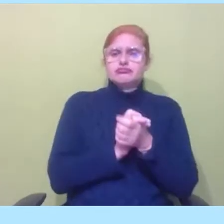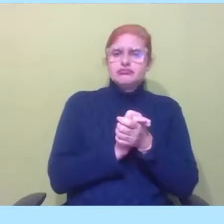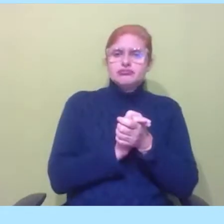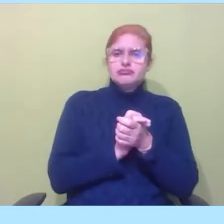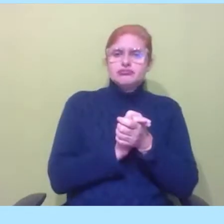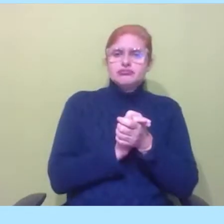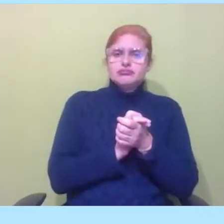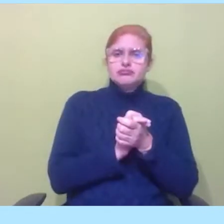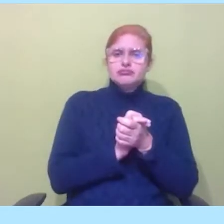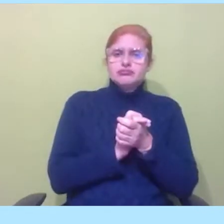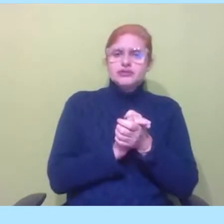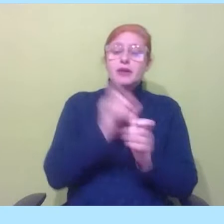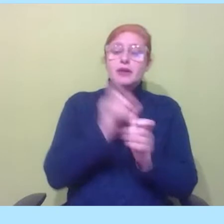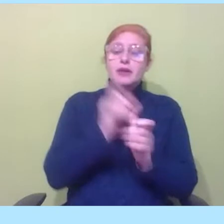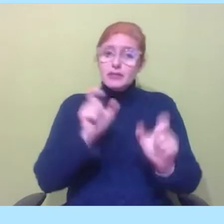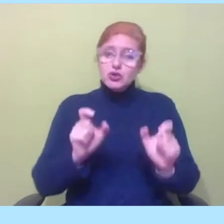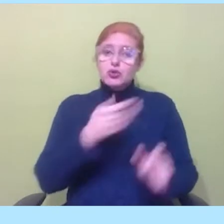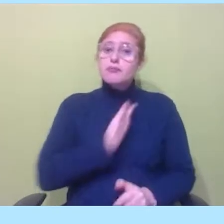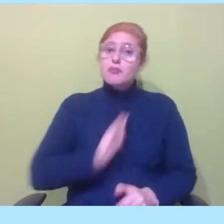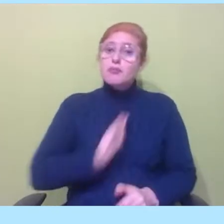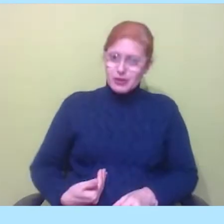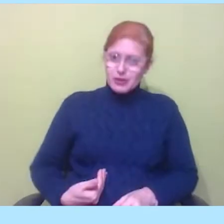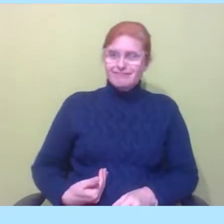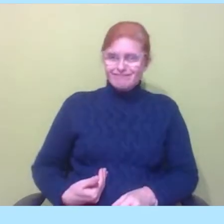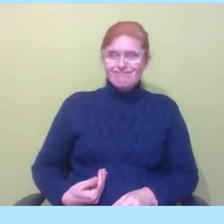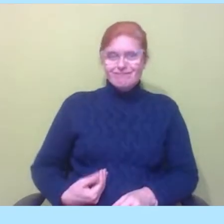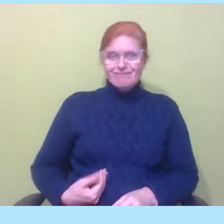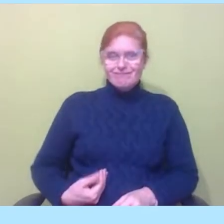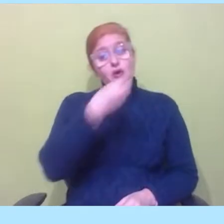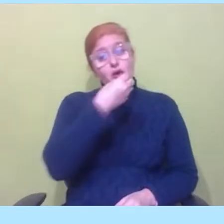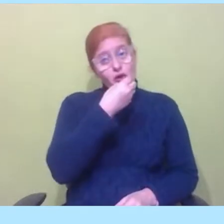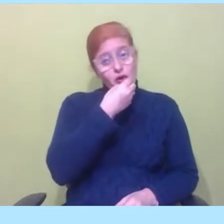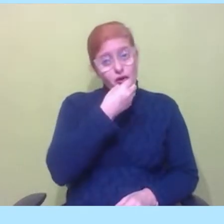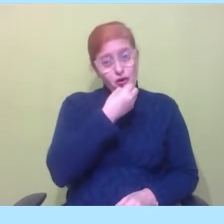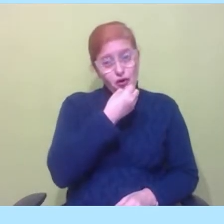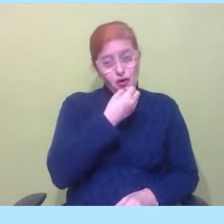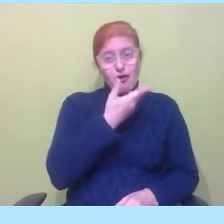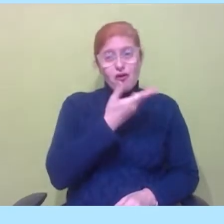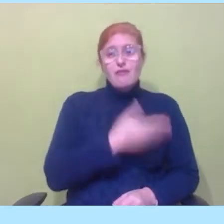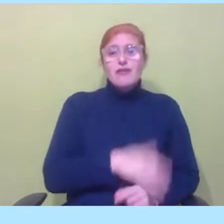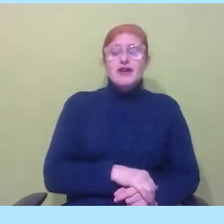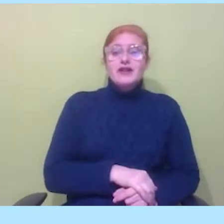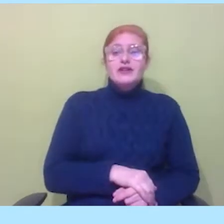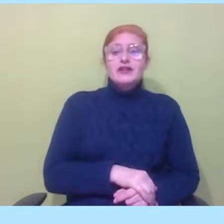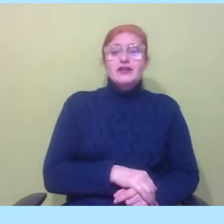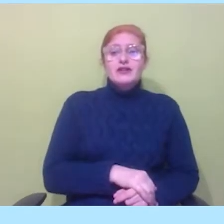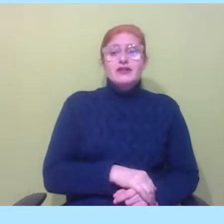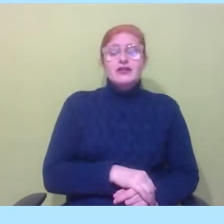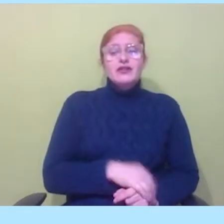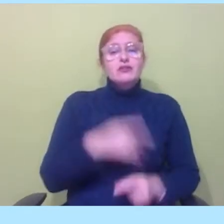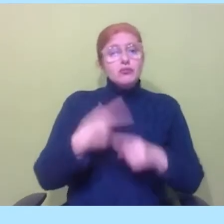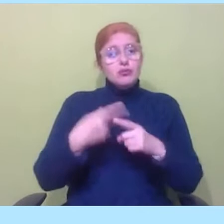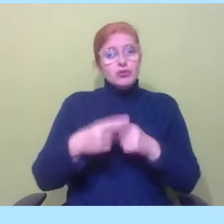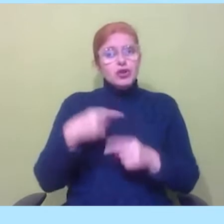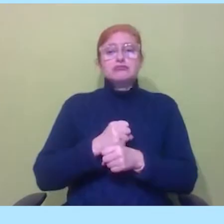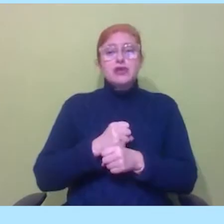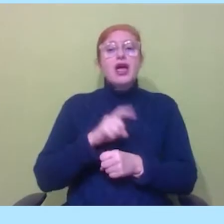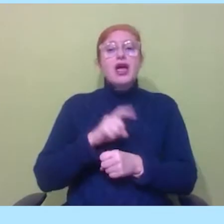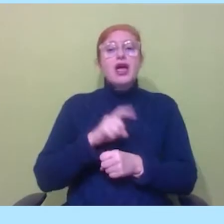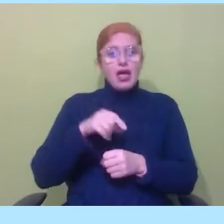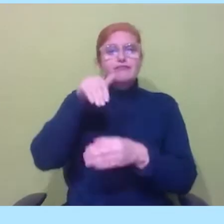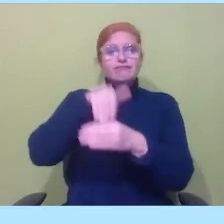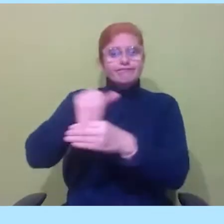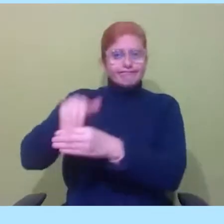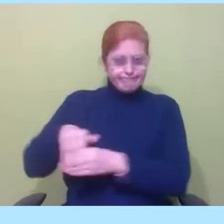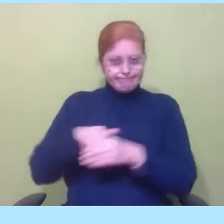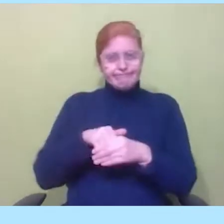em mulheres, justamente porque a gente sabia que esse ano já seria um ano de eleição. Não